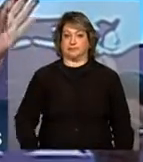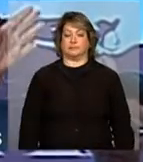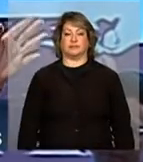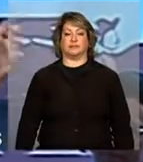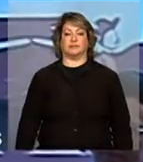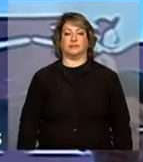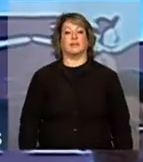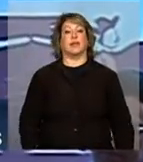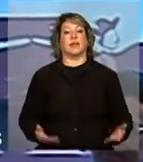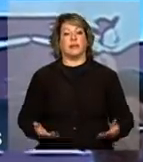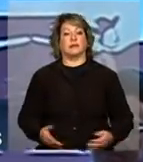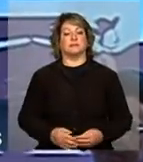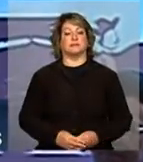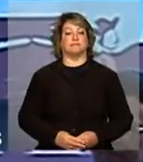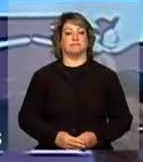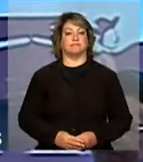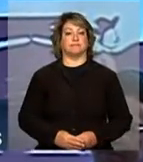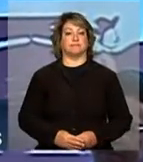E aí,